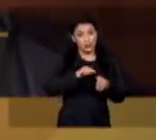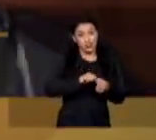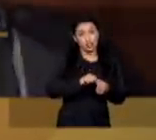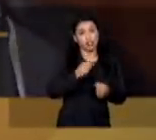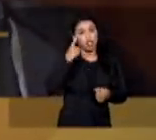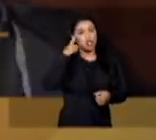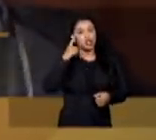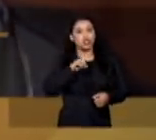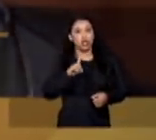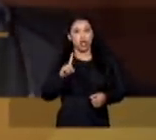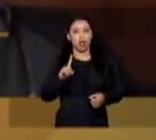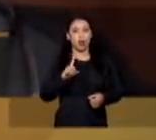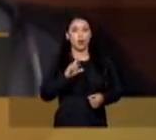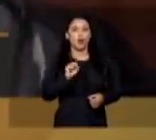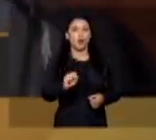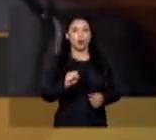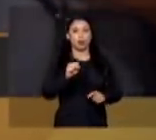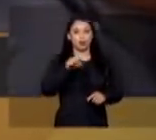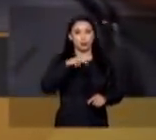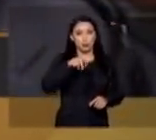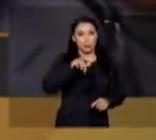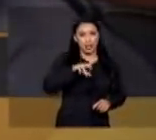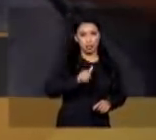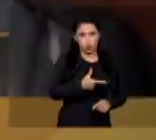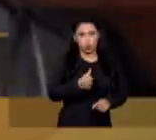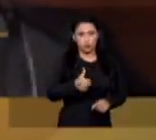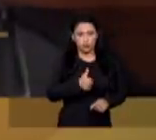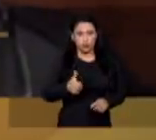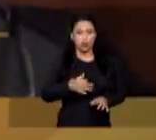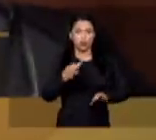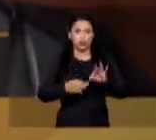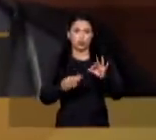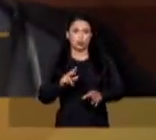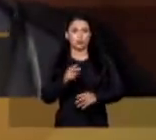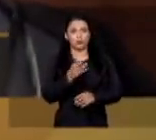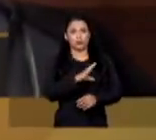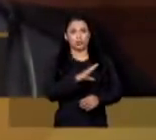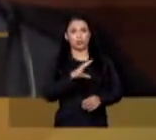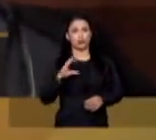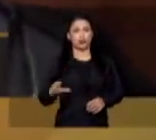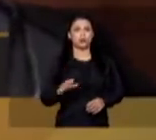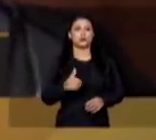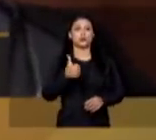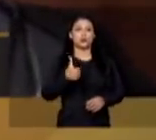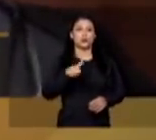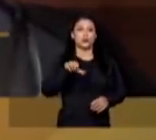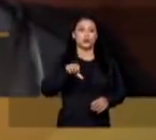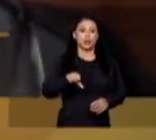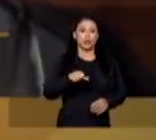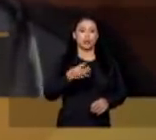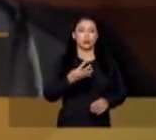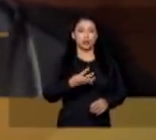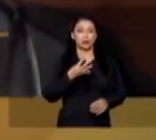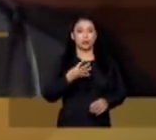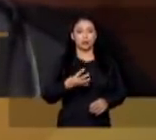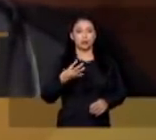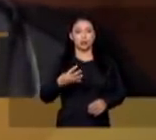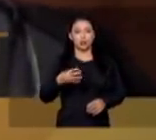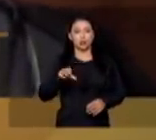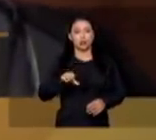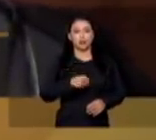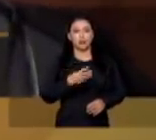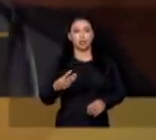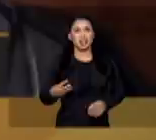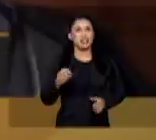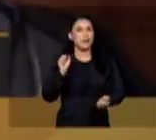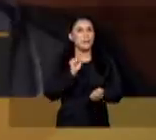de março de 2021, o julgamento do habeas corpus 164493 se encontrava paralisado há